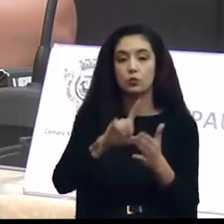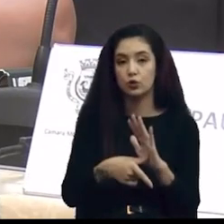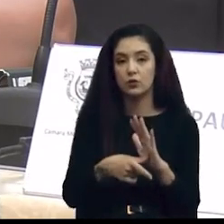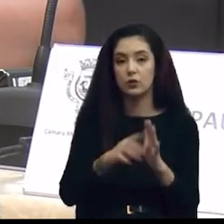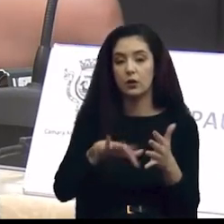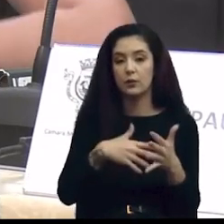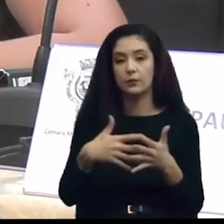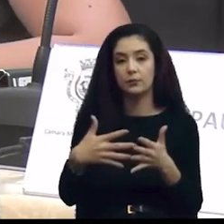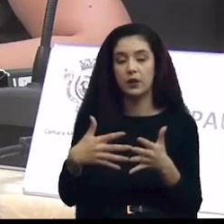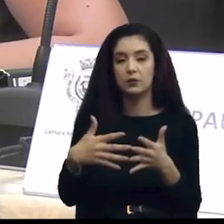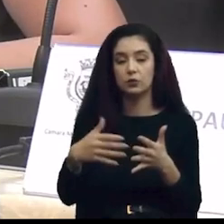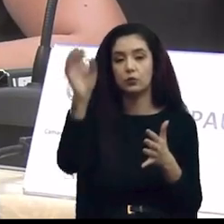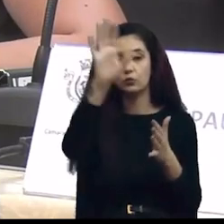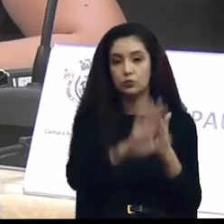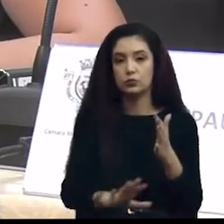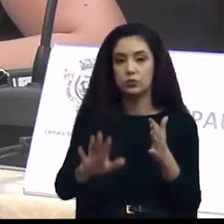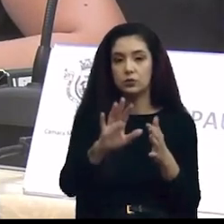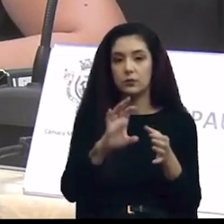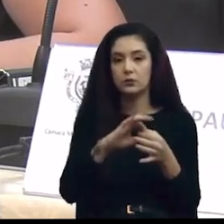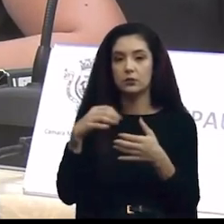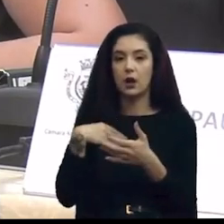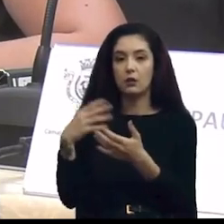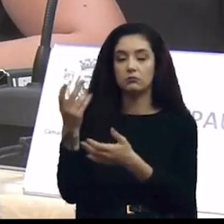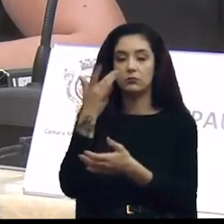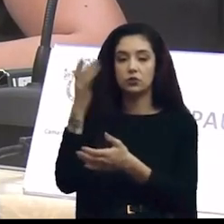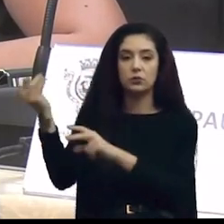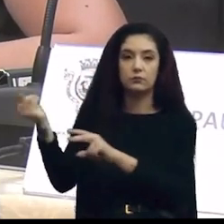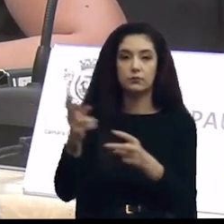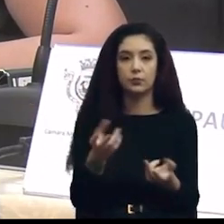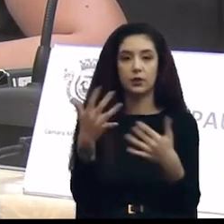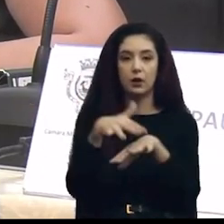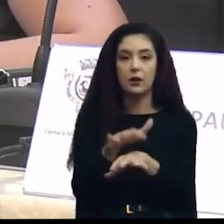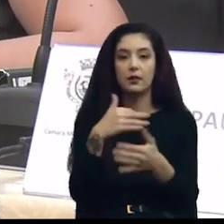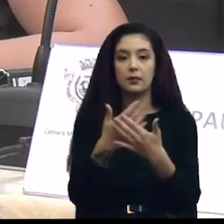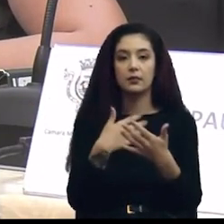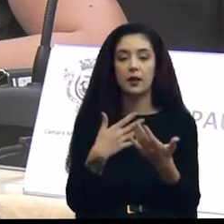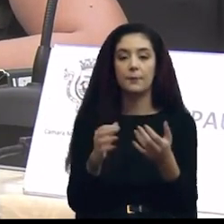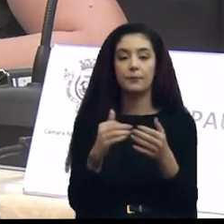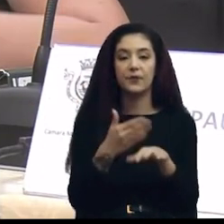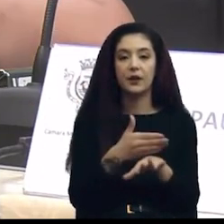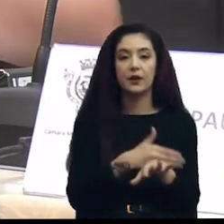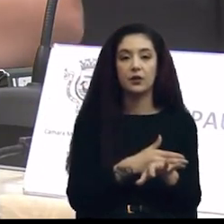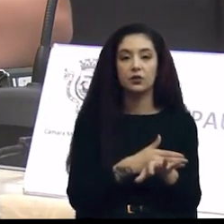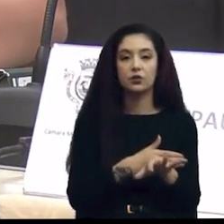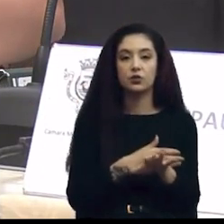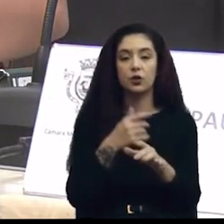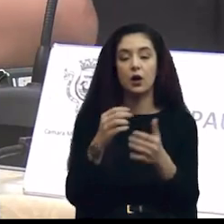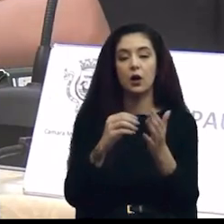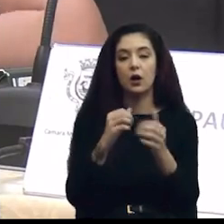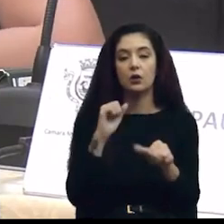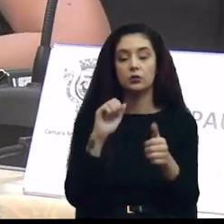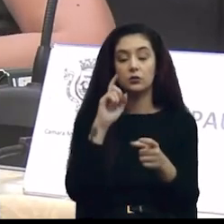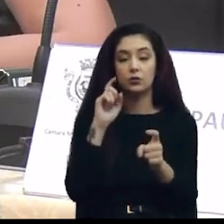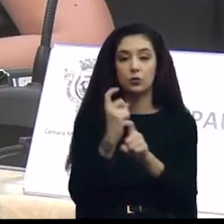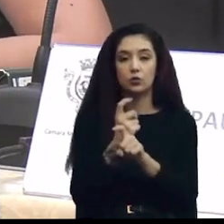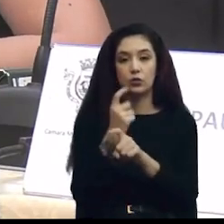Municipal para a Integração de Migrantes, que supomos estar a ser ultimado a fim de ser apresentado a todo o Executivo antes de ser submetido à consulta pública.